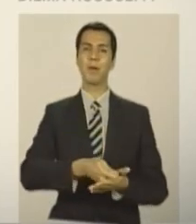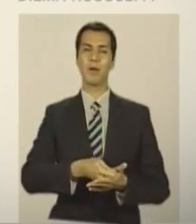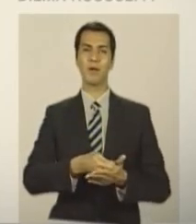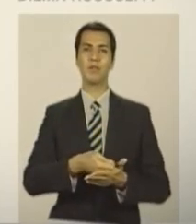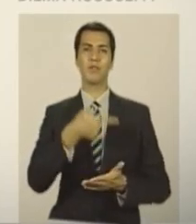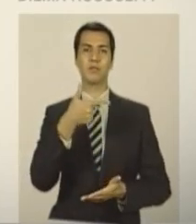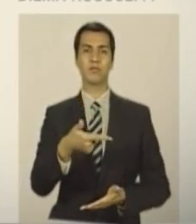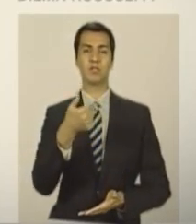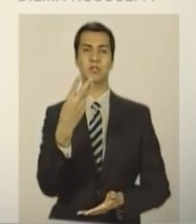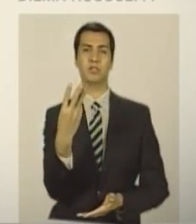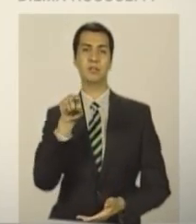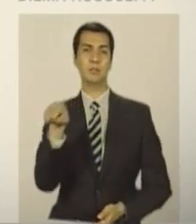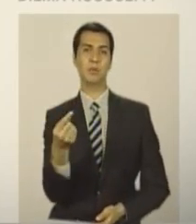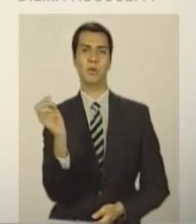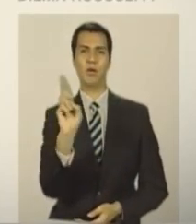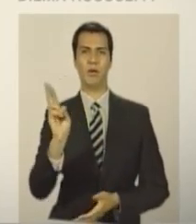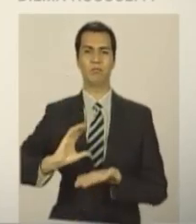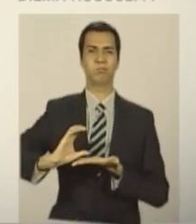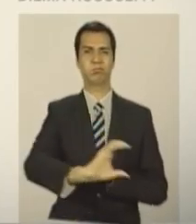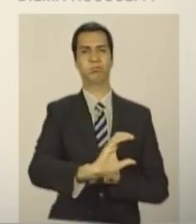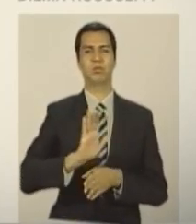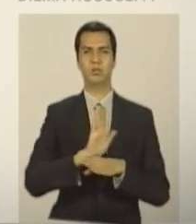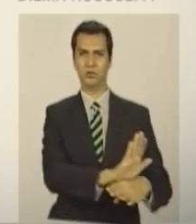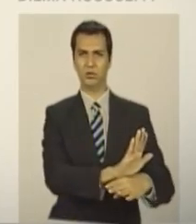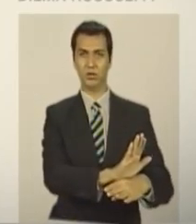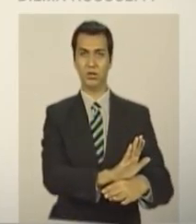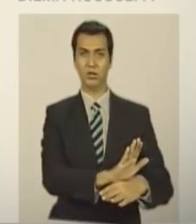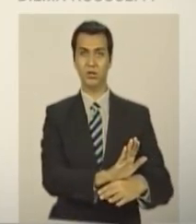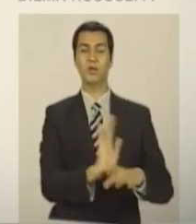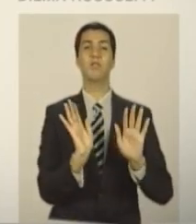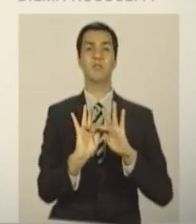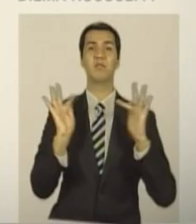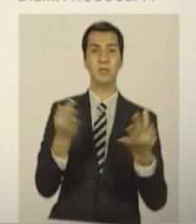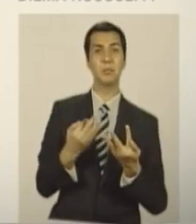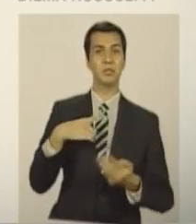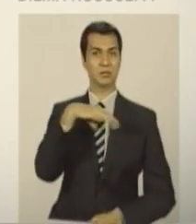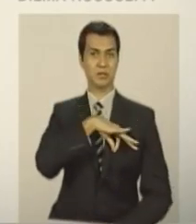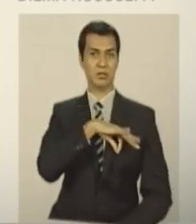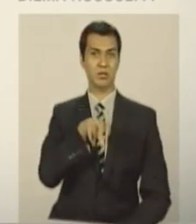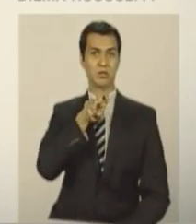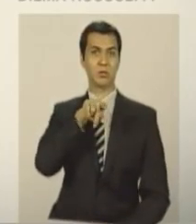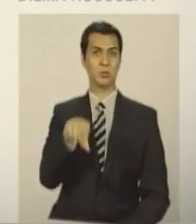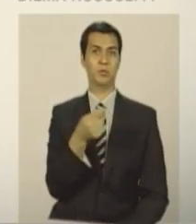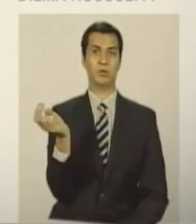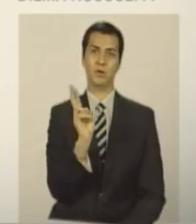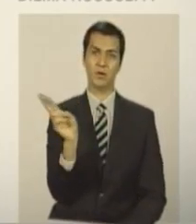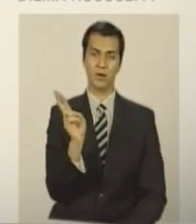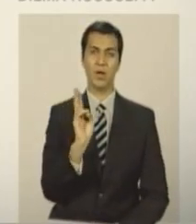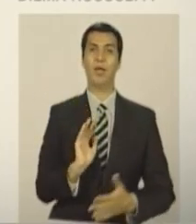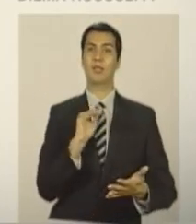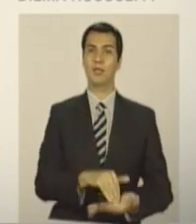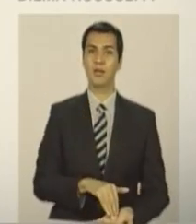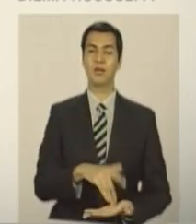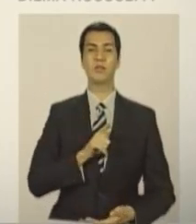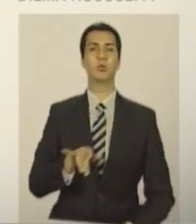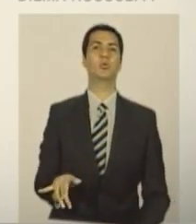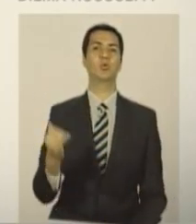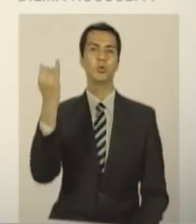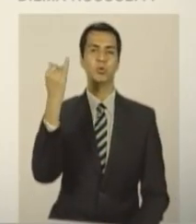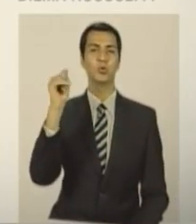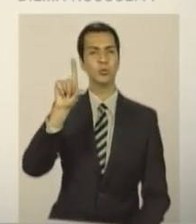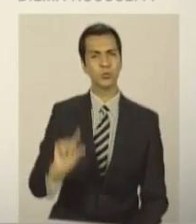R$ 23.000. Para as famílias que recebem até R$ 5.000, os juros serão mais baixos, em